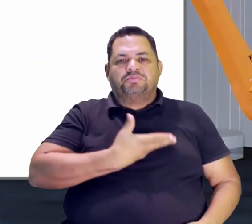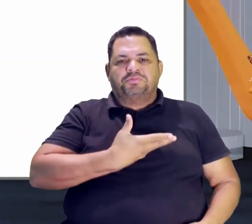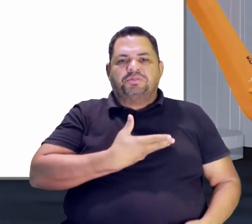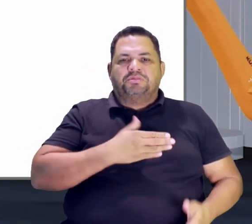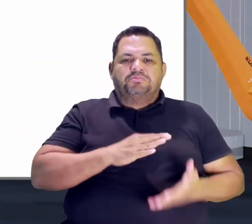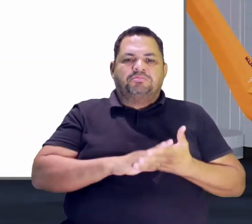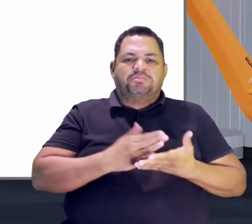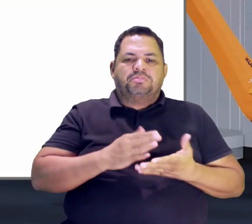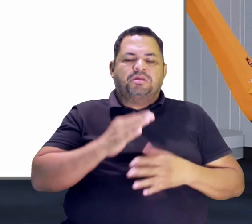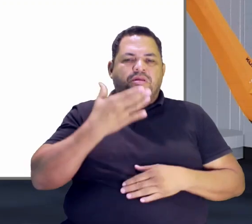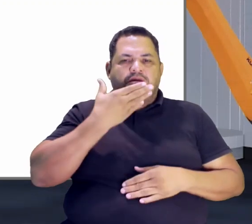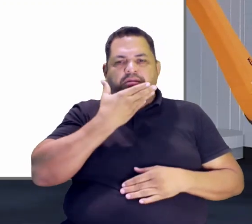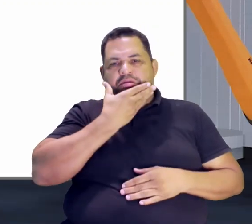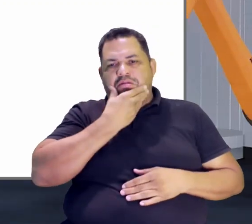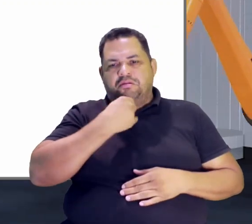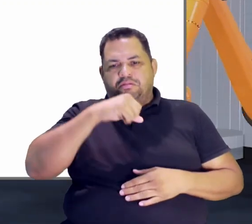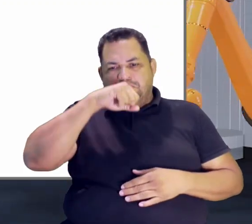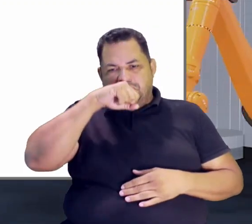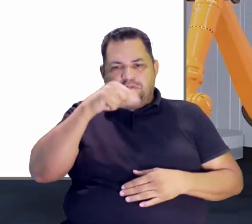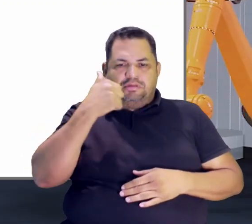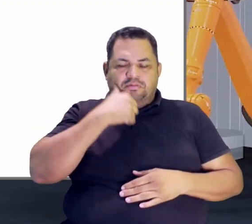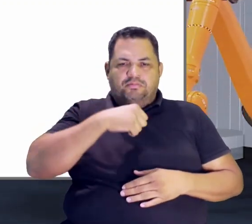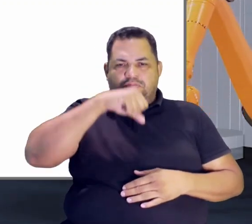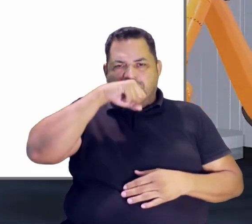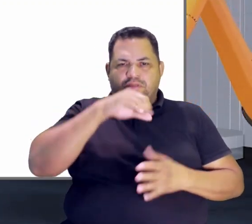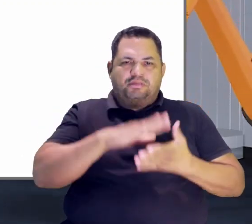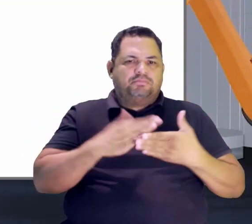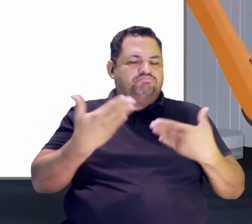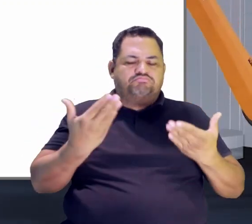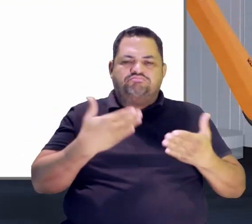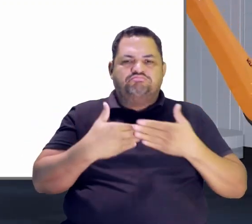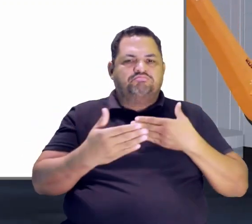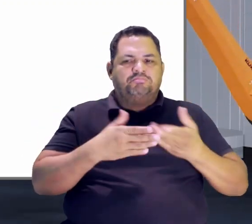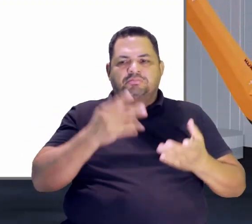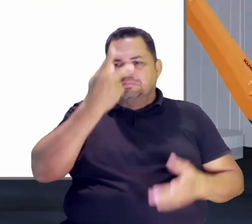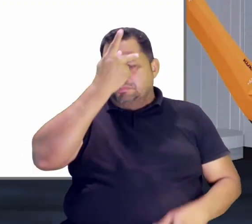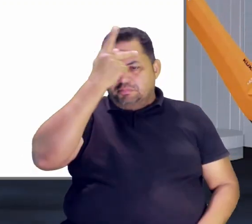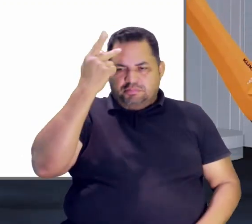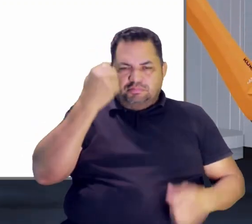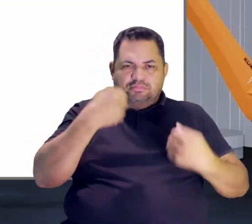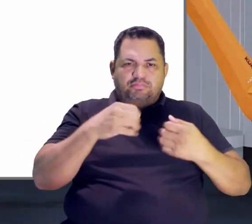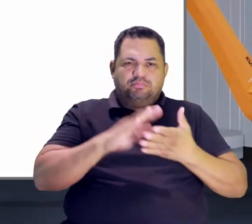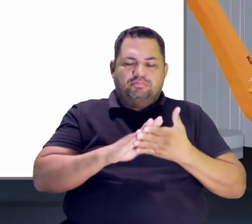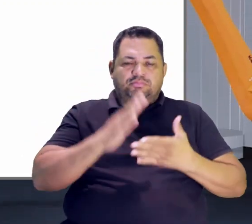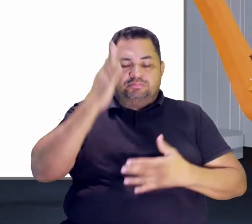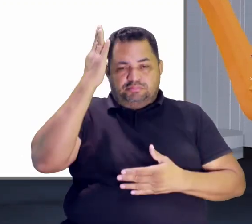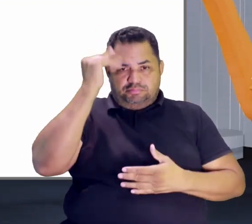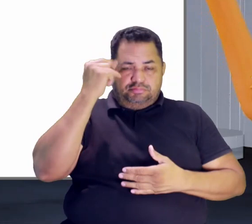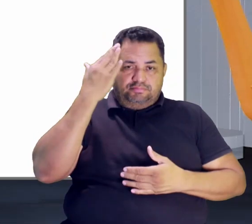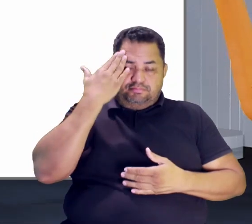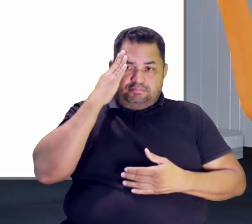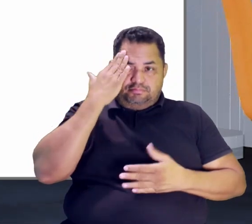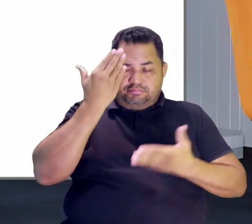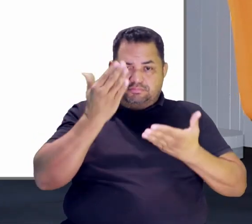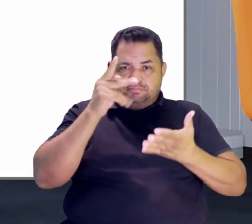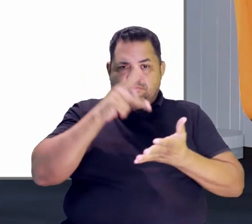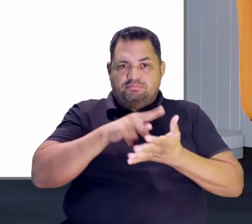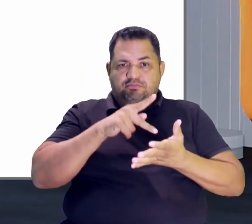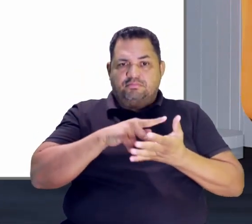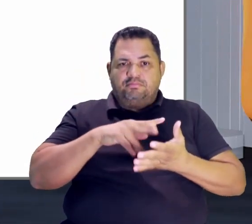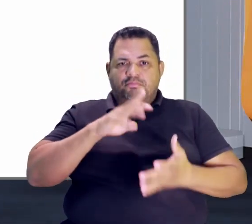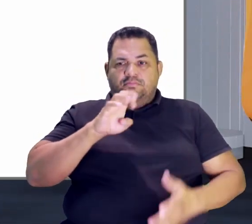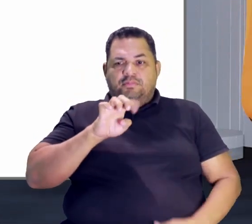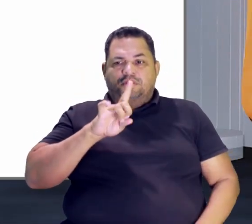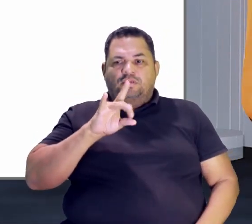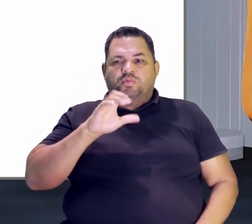primo, a mãe, o pai, os irmãos, não tem problema nenhum, ok? Só para você ter uma ideia de que realmente o vetor